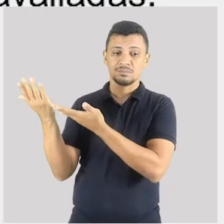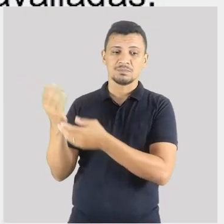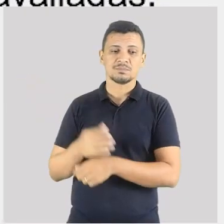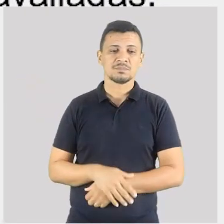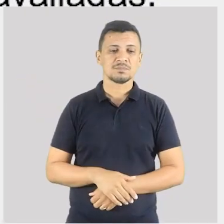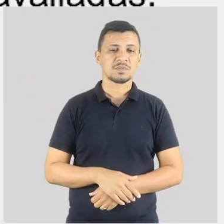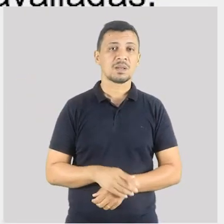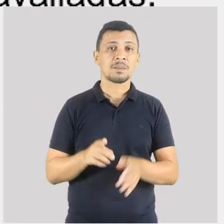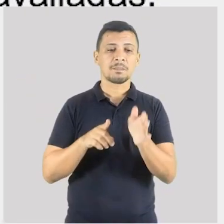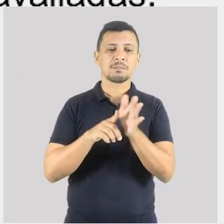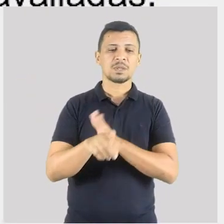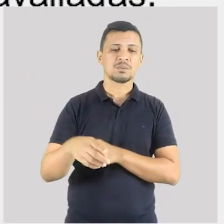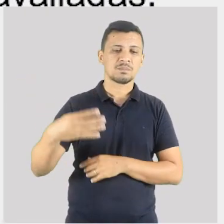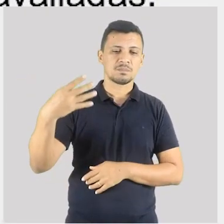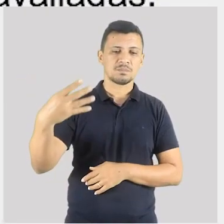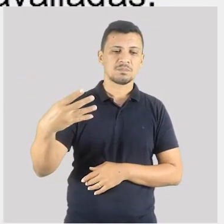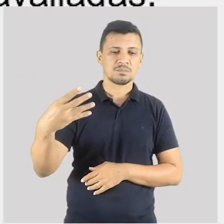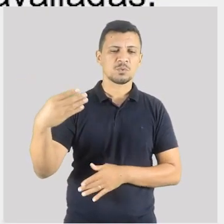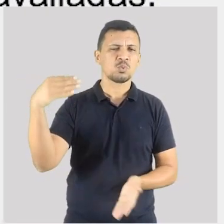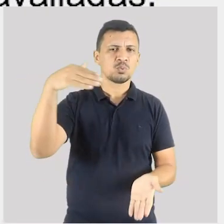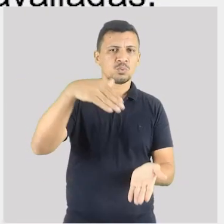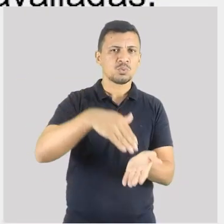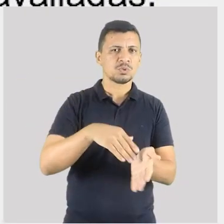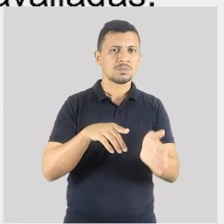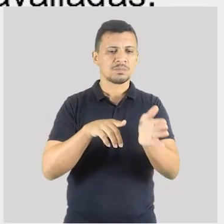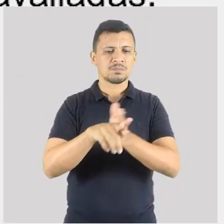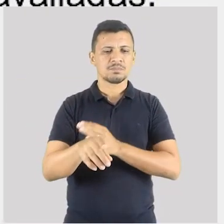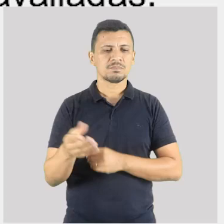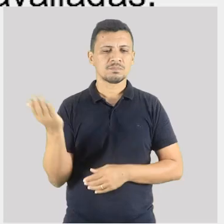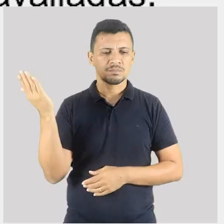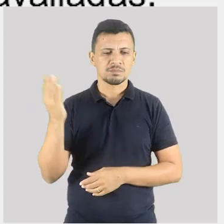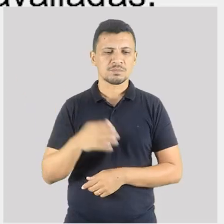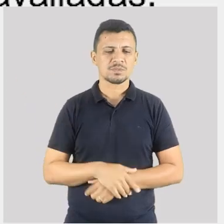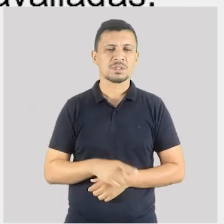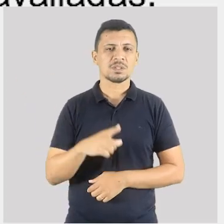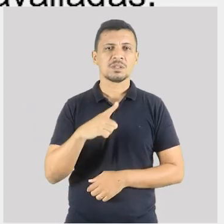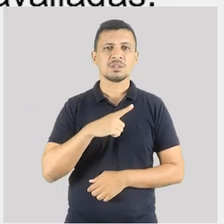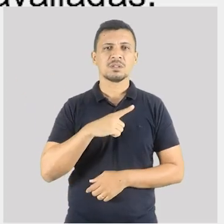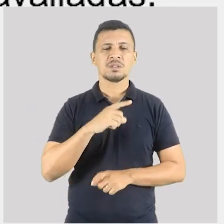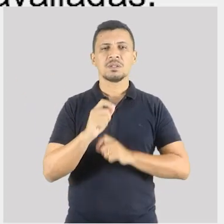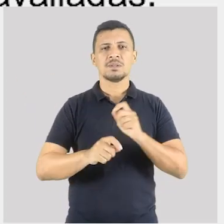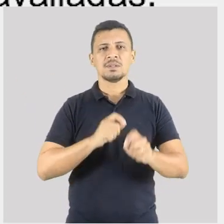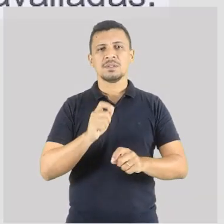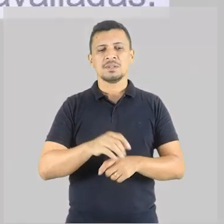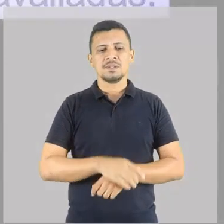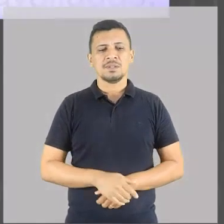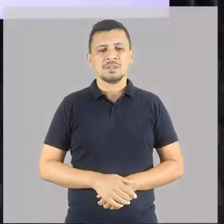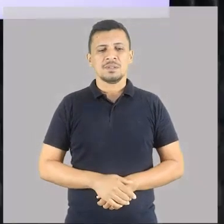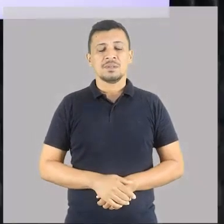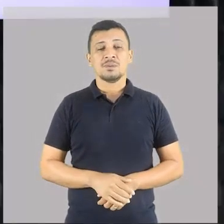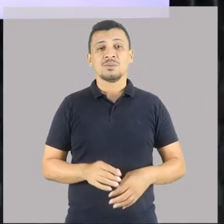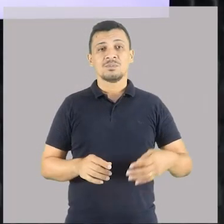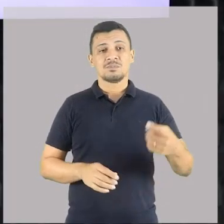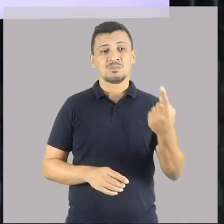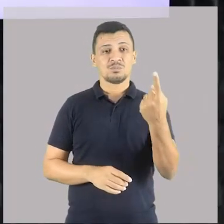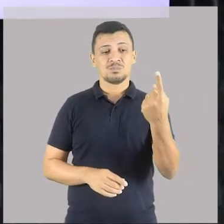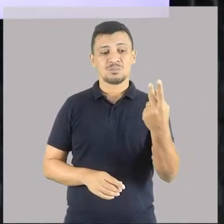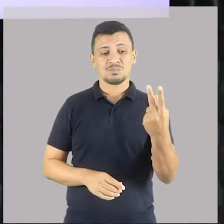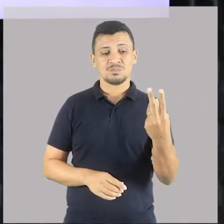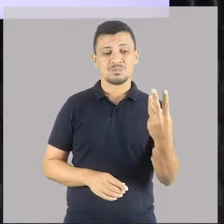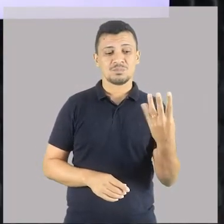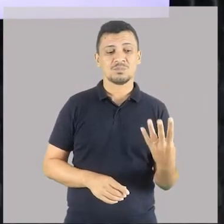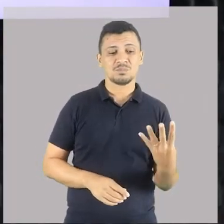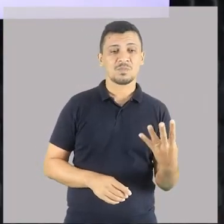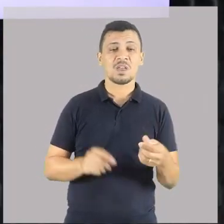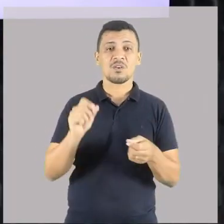preocupação. Essa questão 4, que é a nossa última questão de hoje, certo? Ela traz as orações destacadas para você fazer